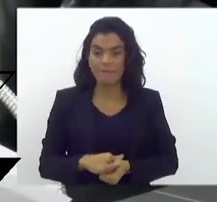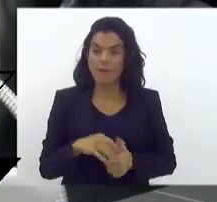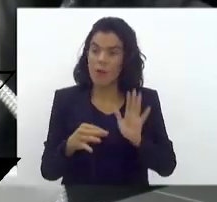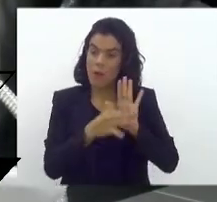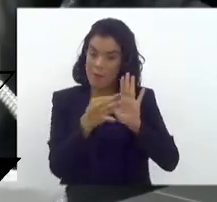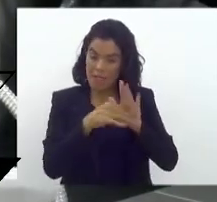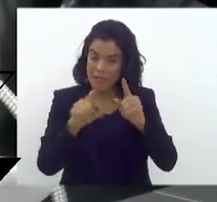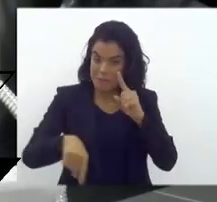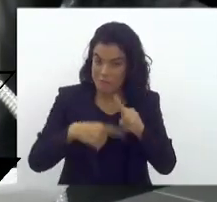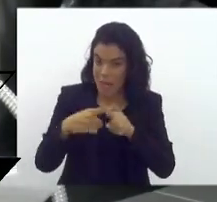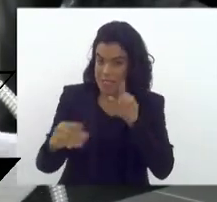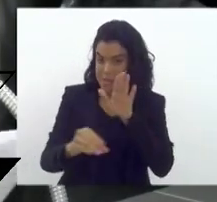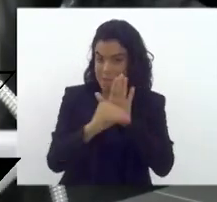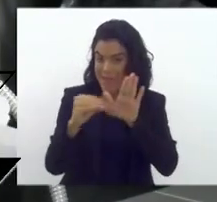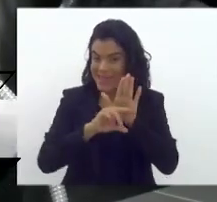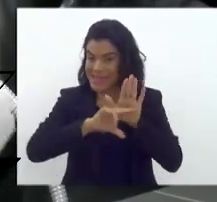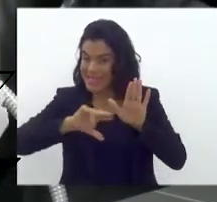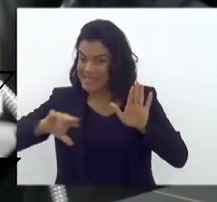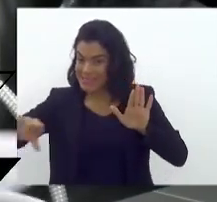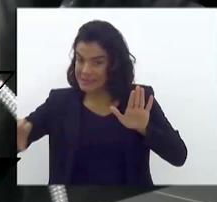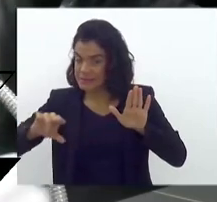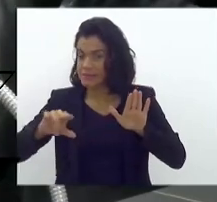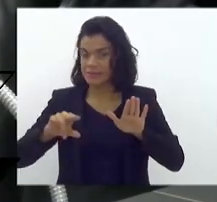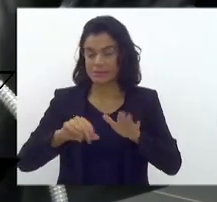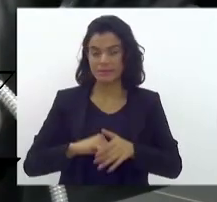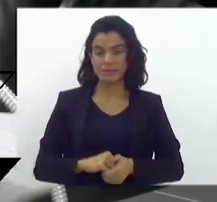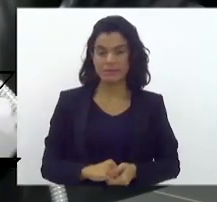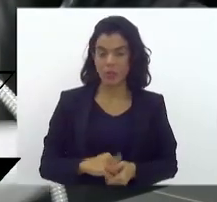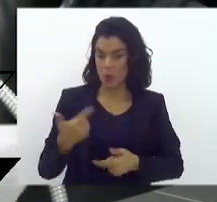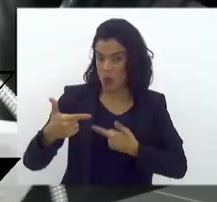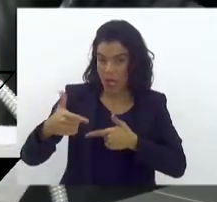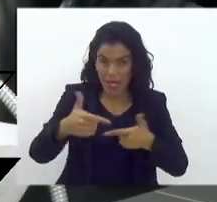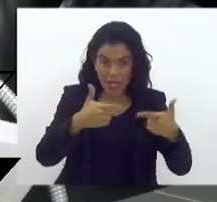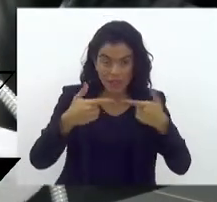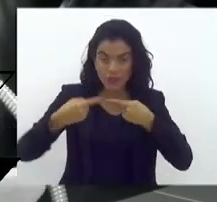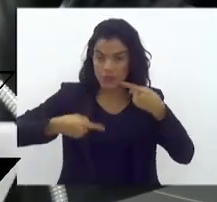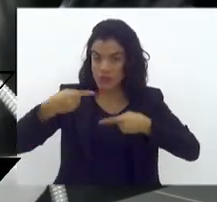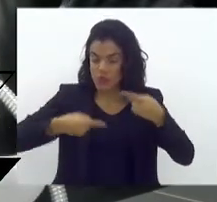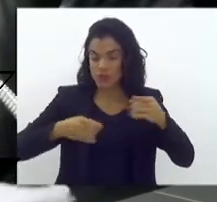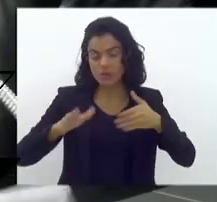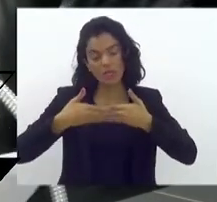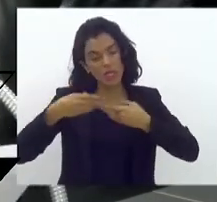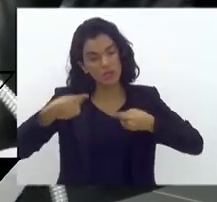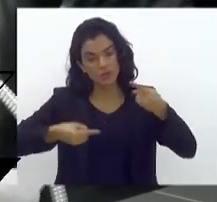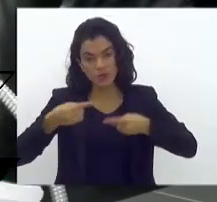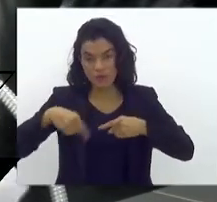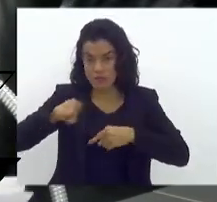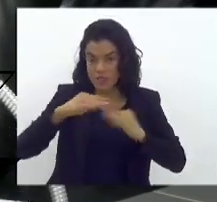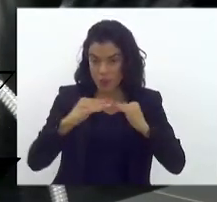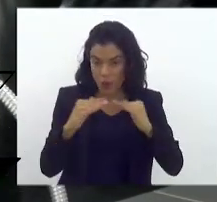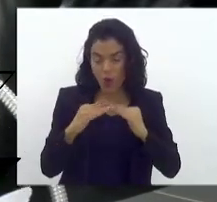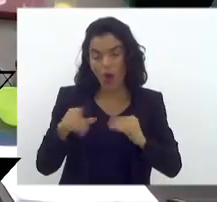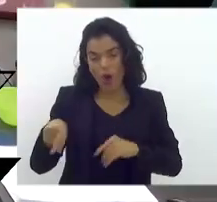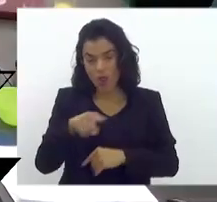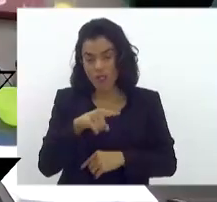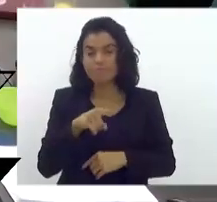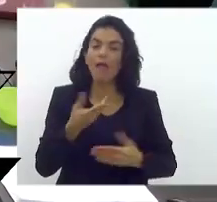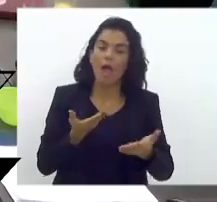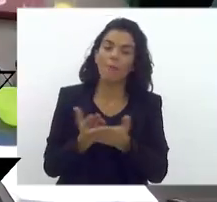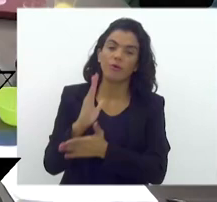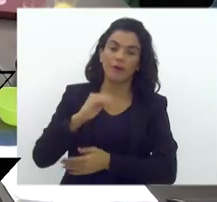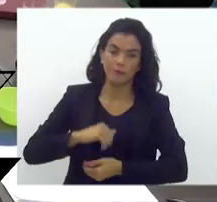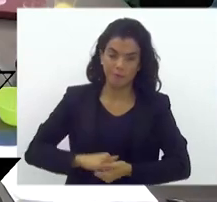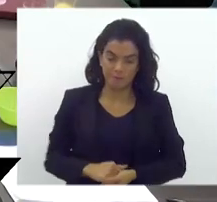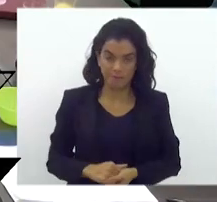com emendas. Em discussão. Não havendo quem queira discutir, encerrada a discussão. Em votação, senhores que aprovam a permanência como